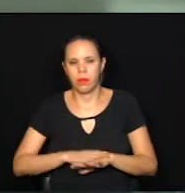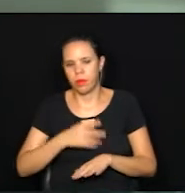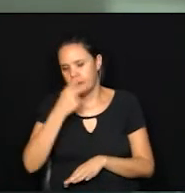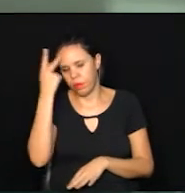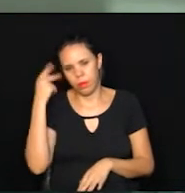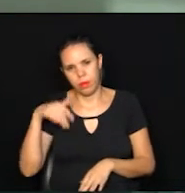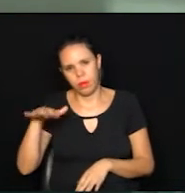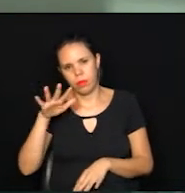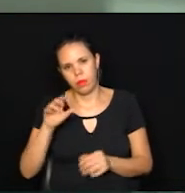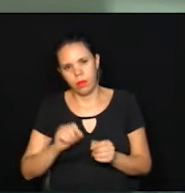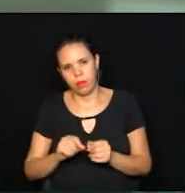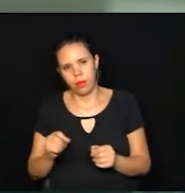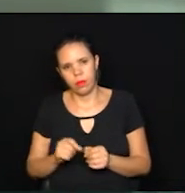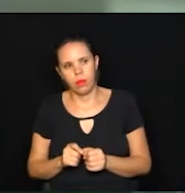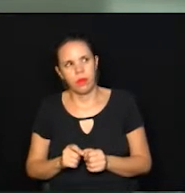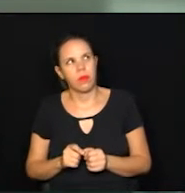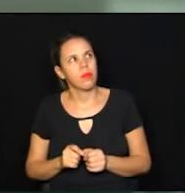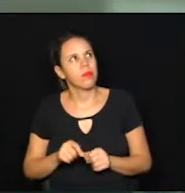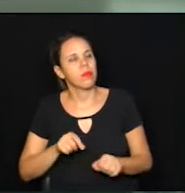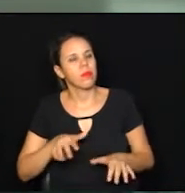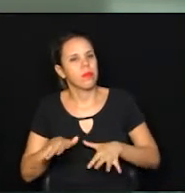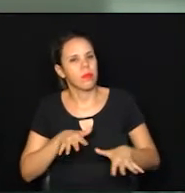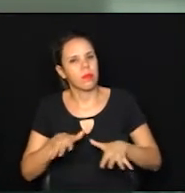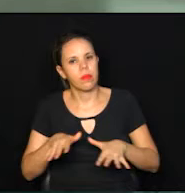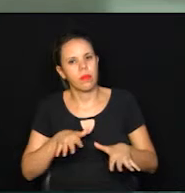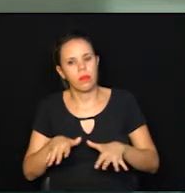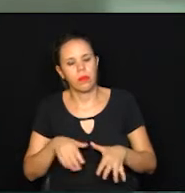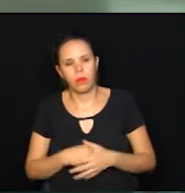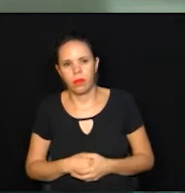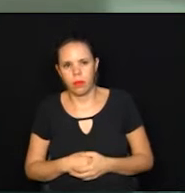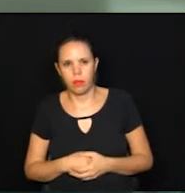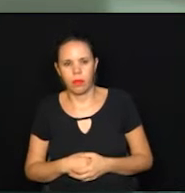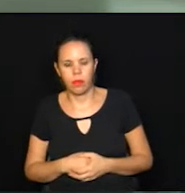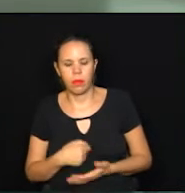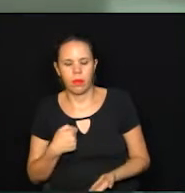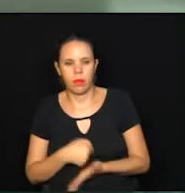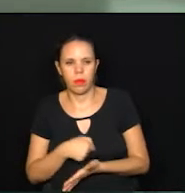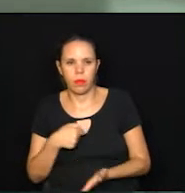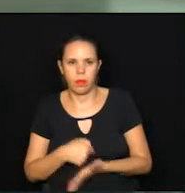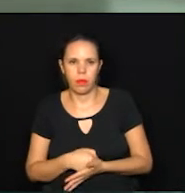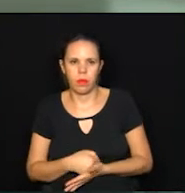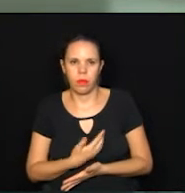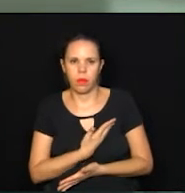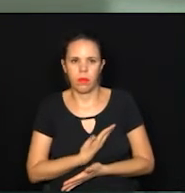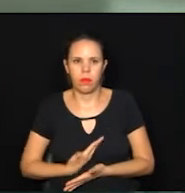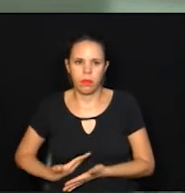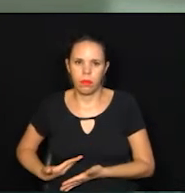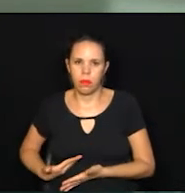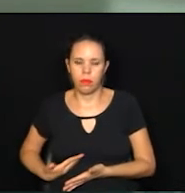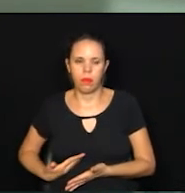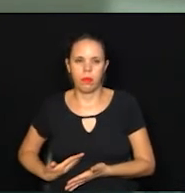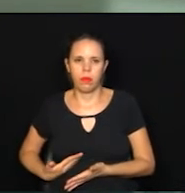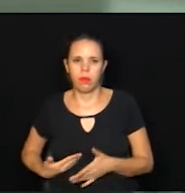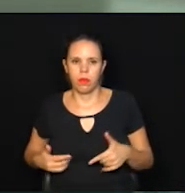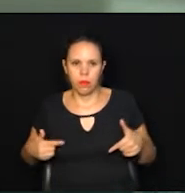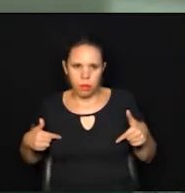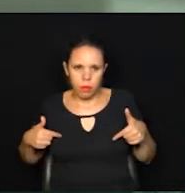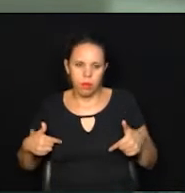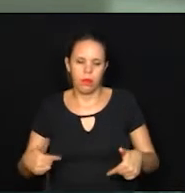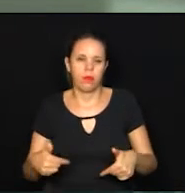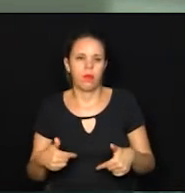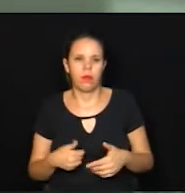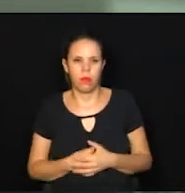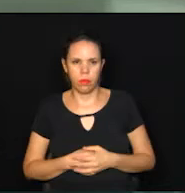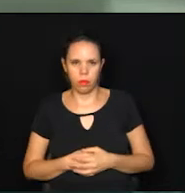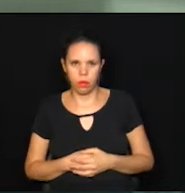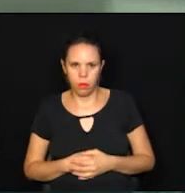atores fossem se movimentar e acaba obrigando o governo a tomar alguma